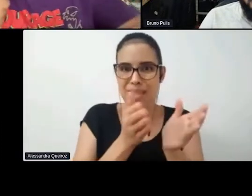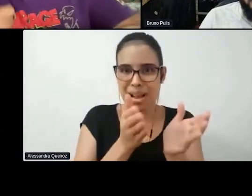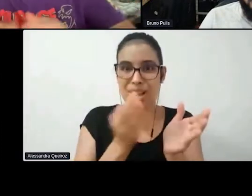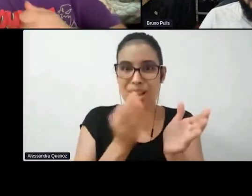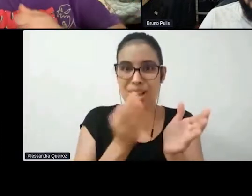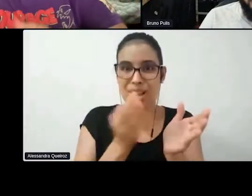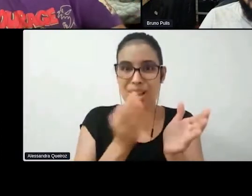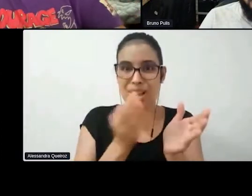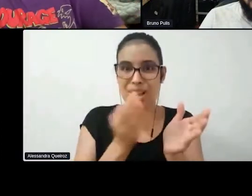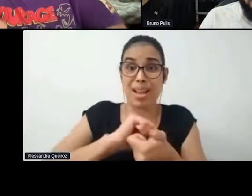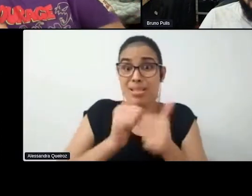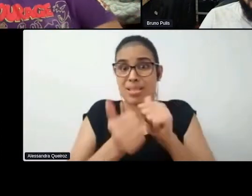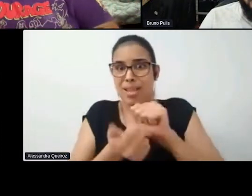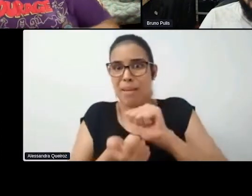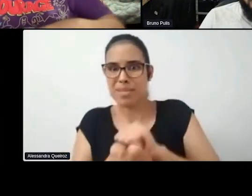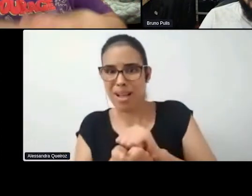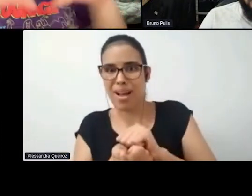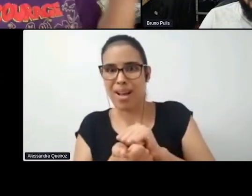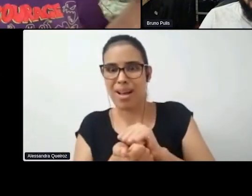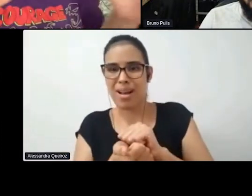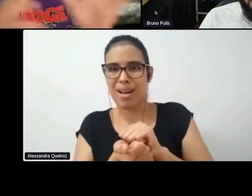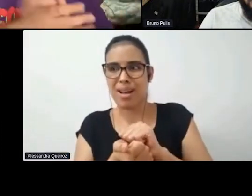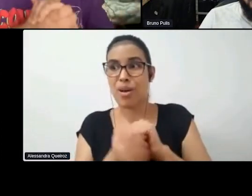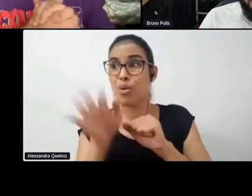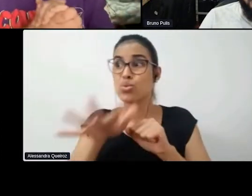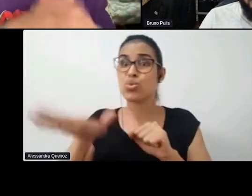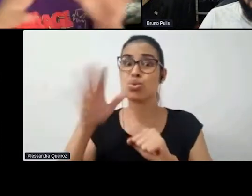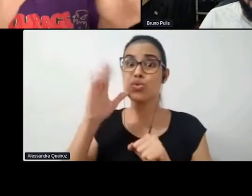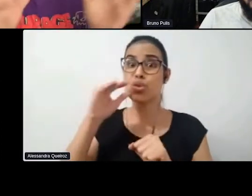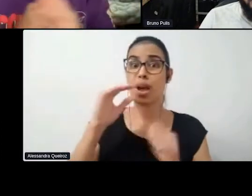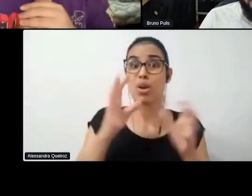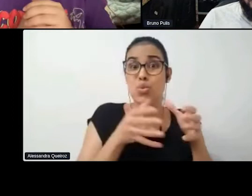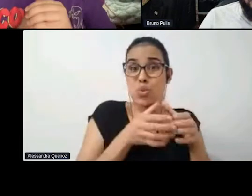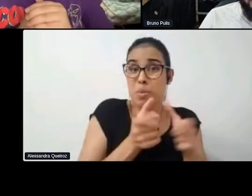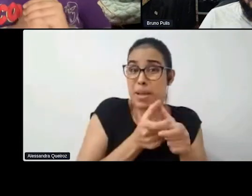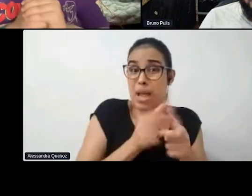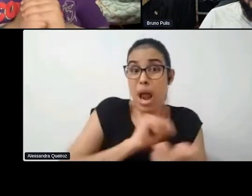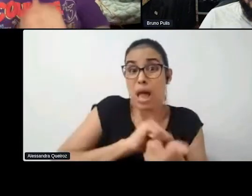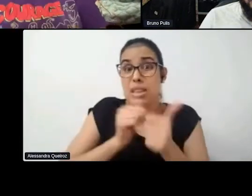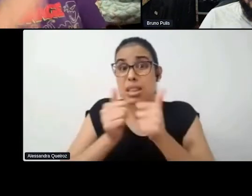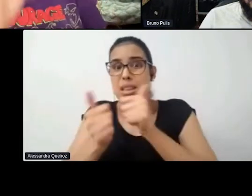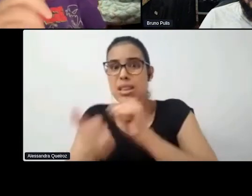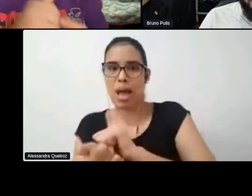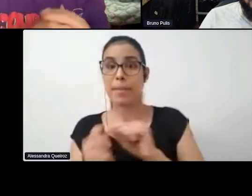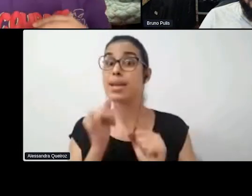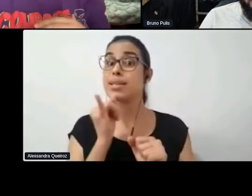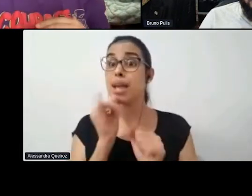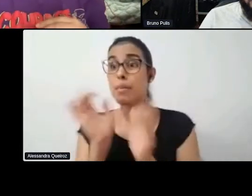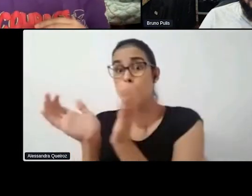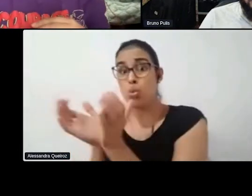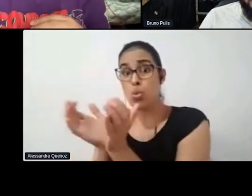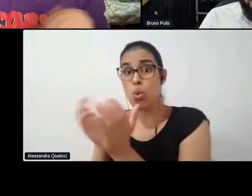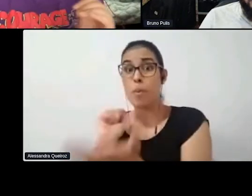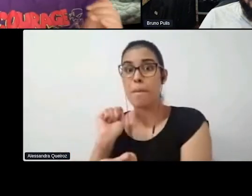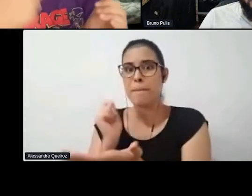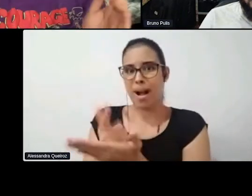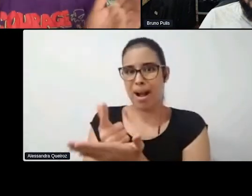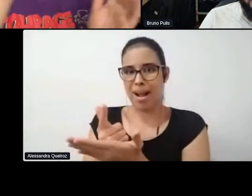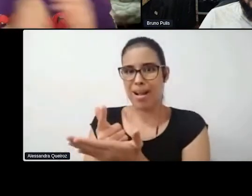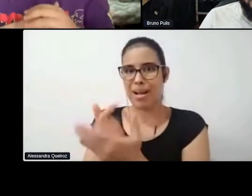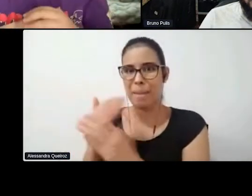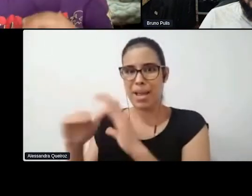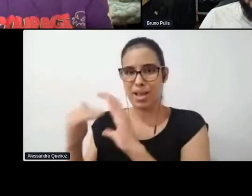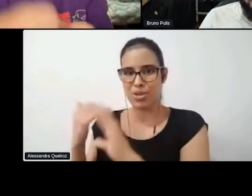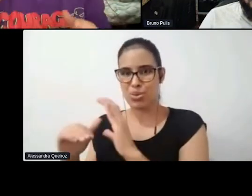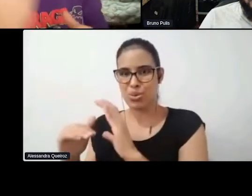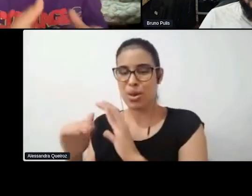as necessidades do time. Então, vou pegar aí uma equipe de pagamentos, por exemplo. Vamos tornar o fluxo de pagamentos do